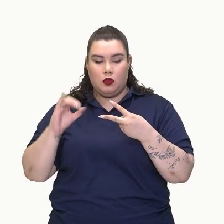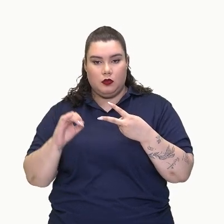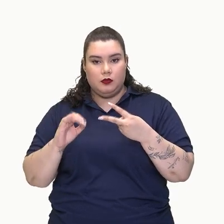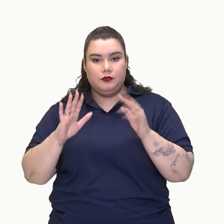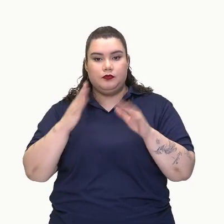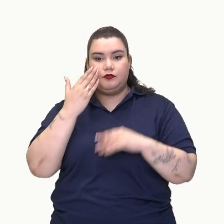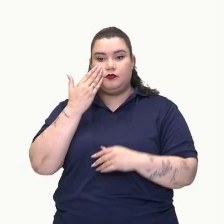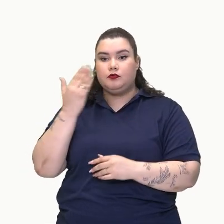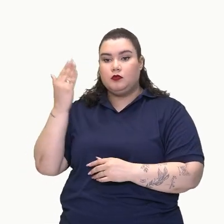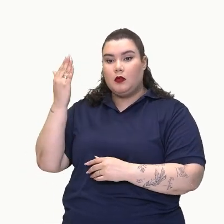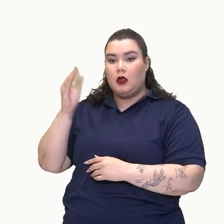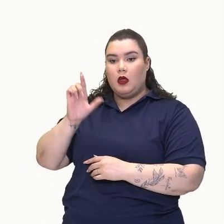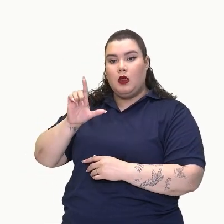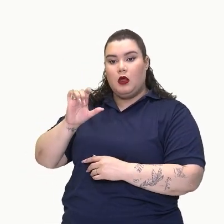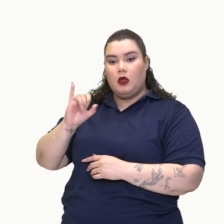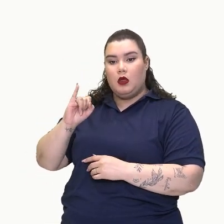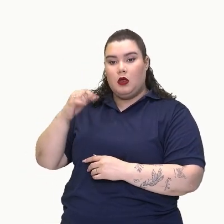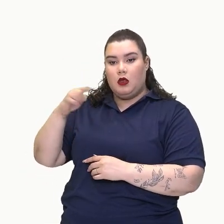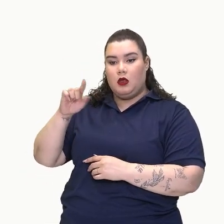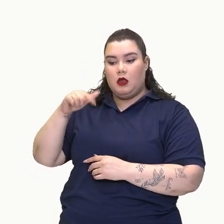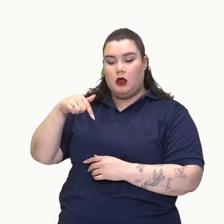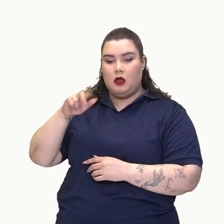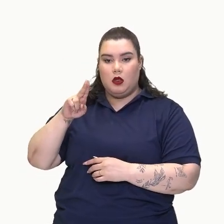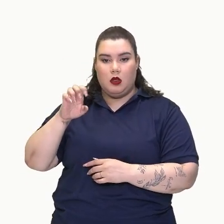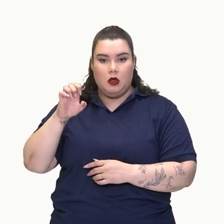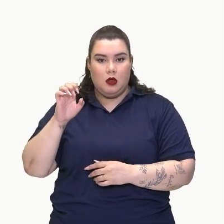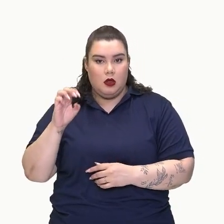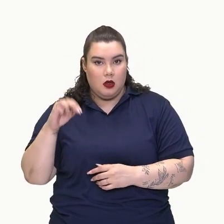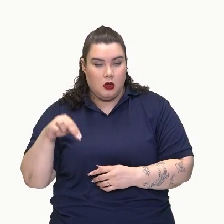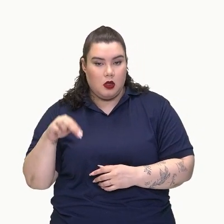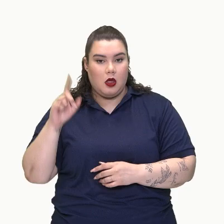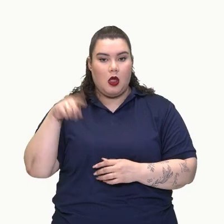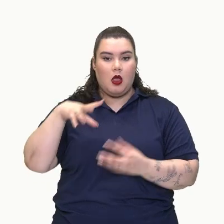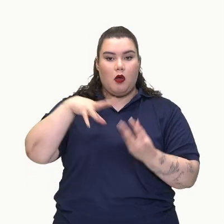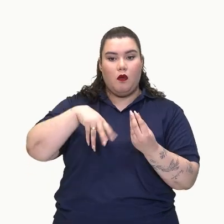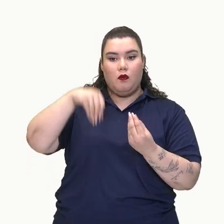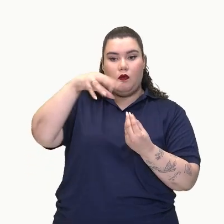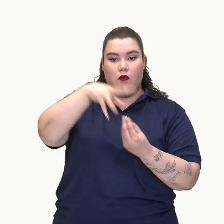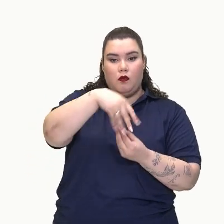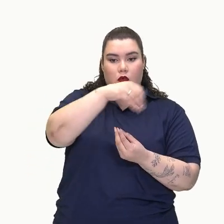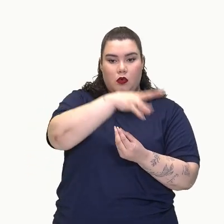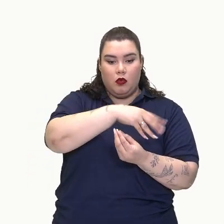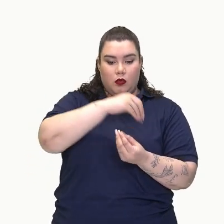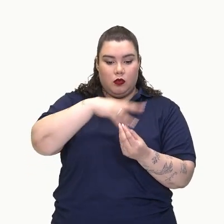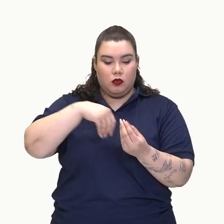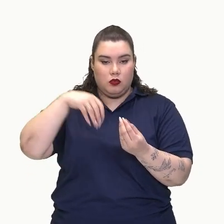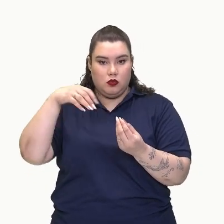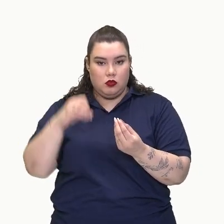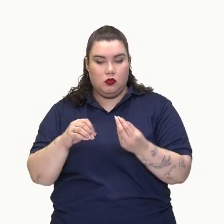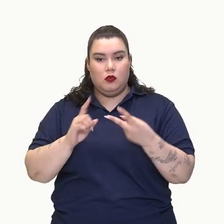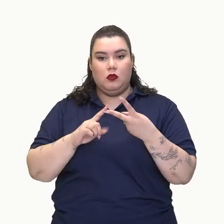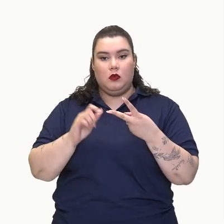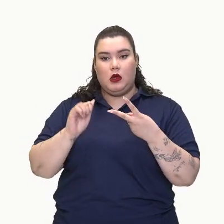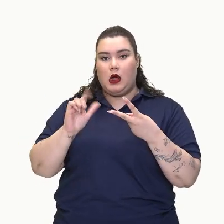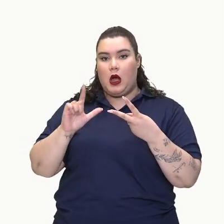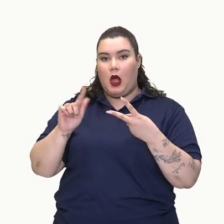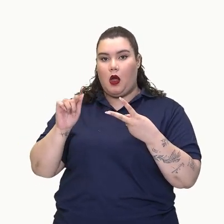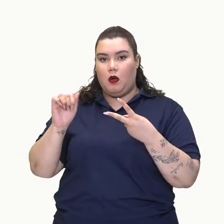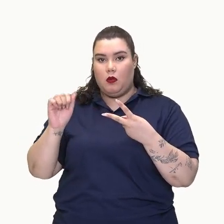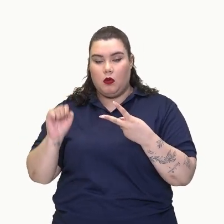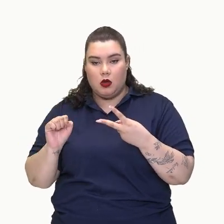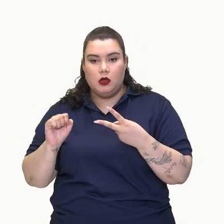algas com fungos. Então, os líquens, essas duas espécies, tanto as algas quanto os fungos, eles